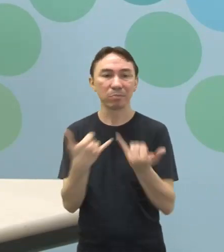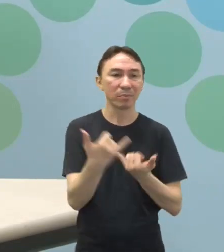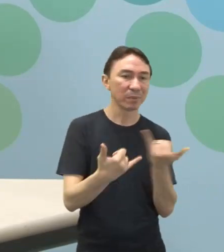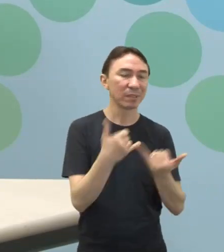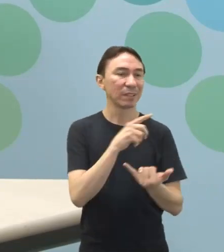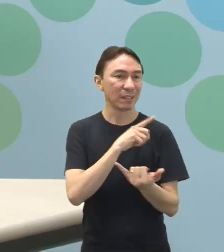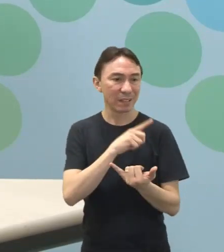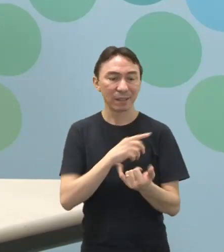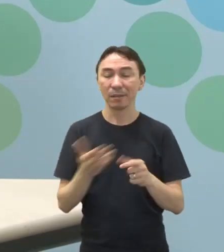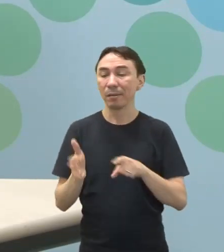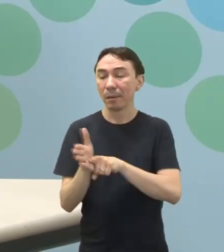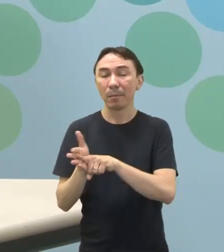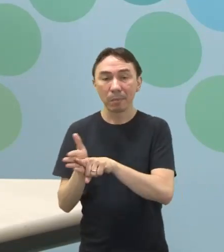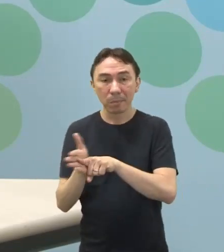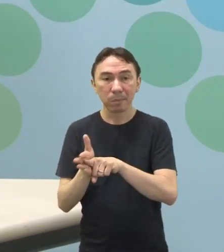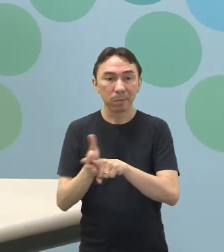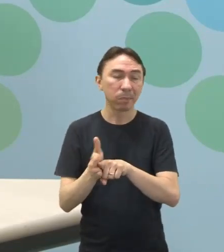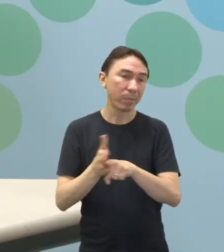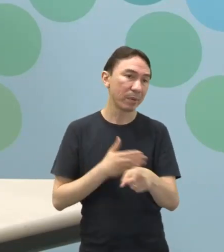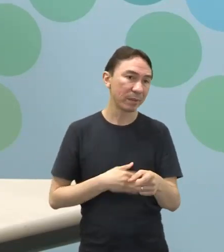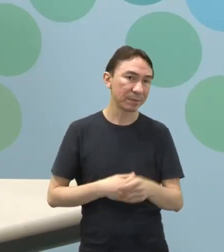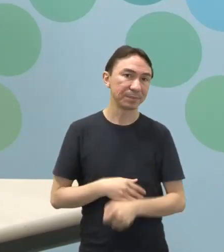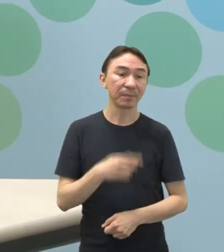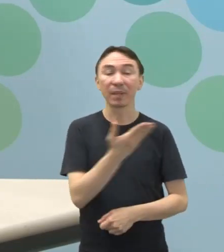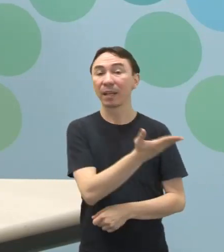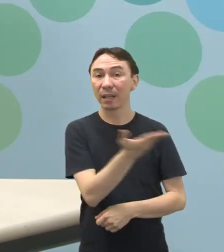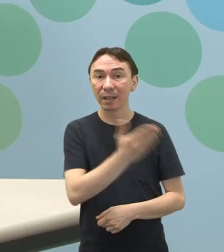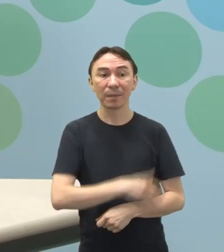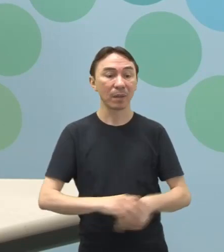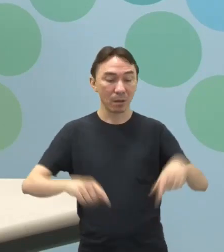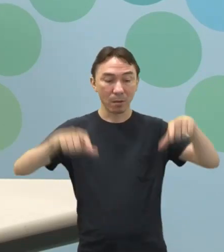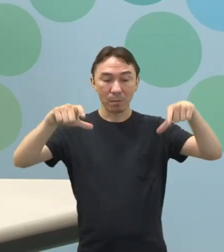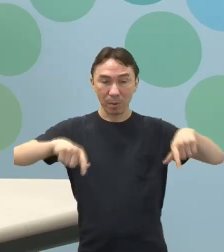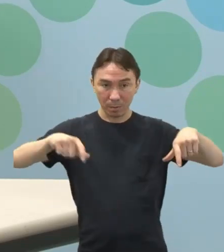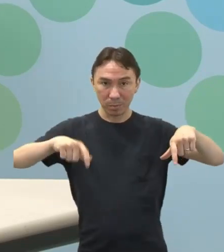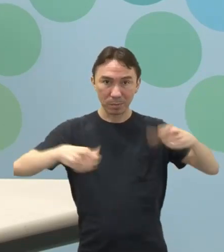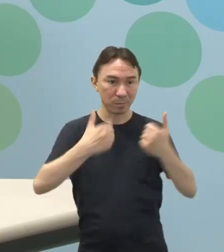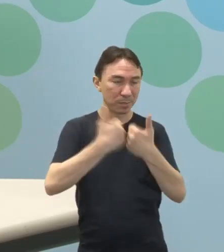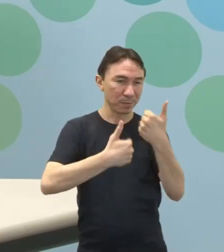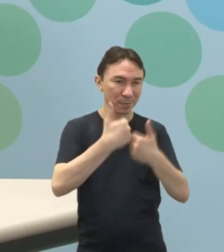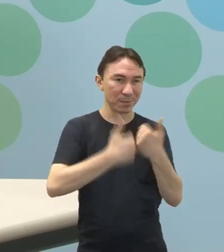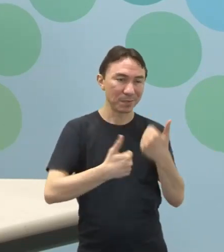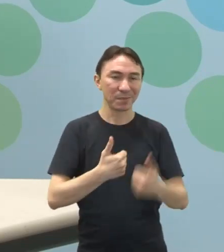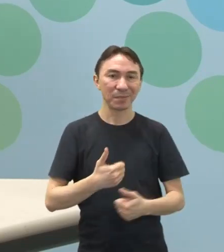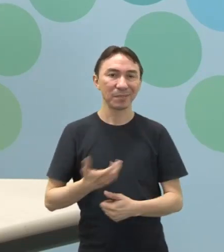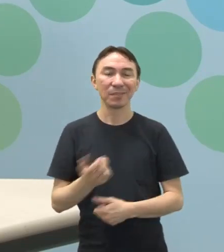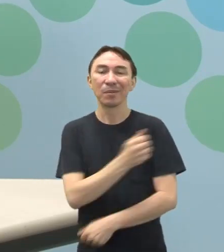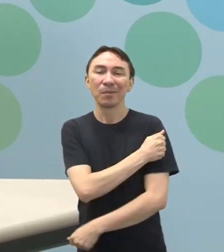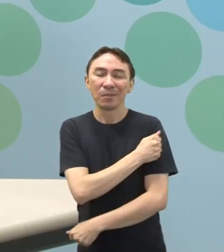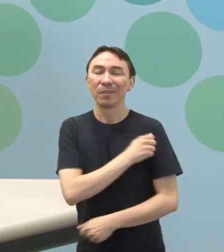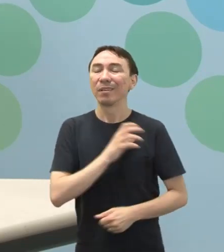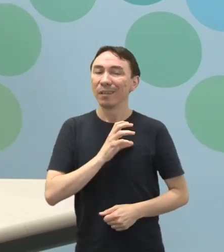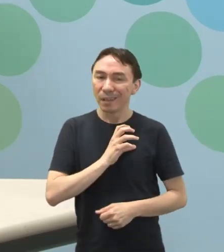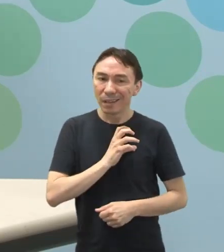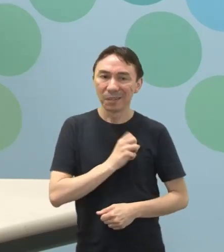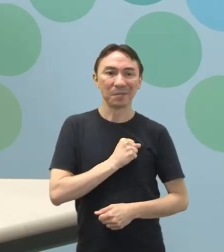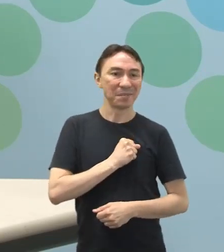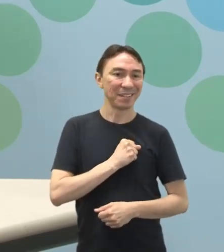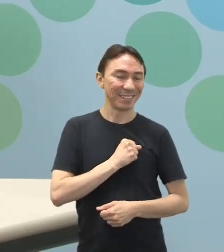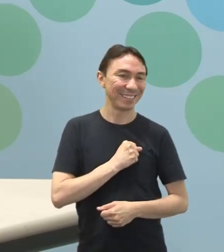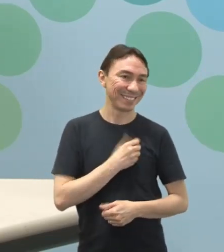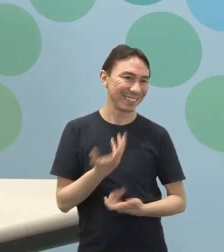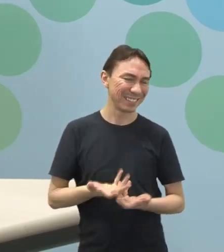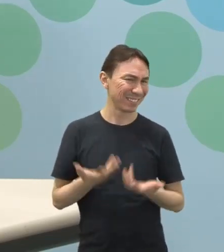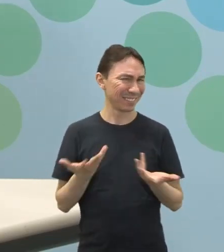Pesquisas né especificamente na quadra né um espaço que o aluno adora quem não gosta de estar na quadra né